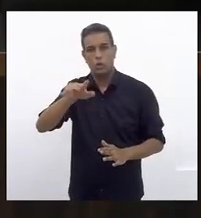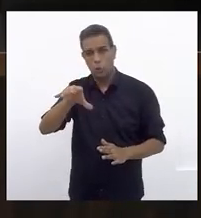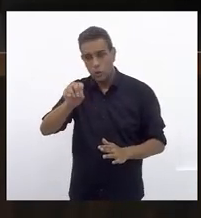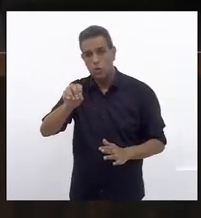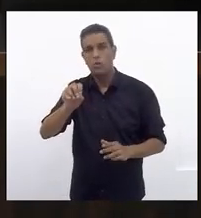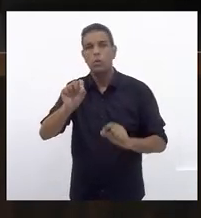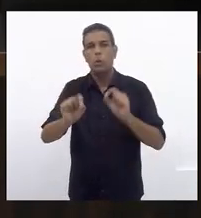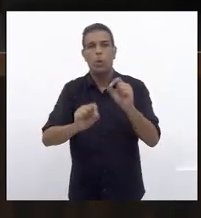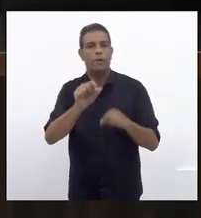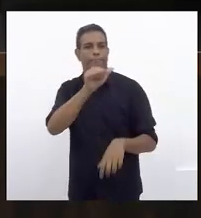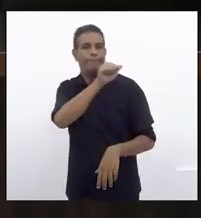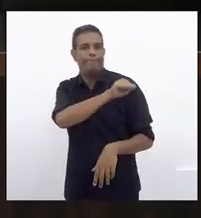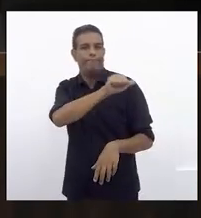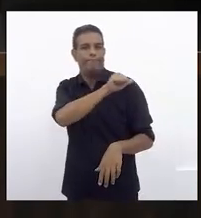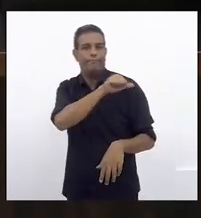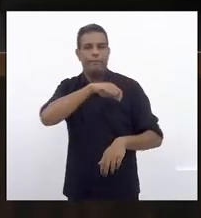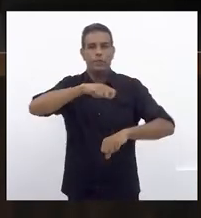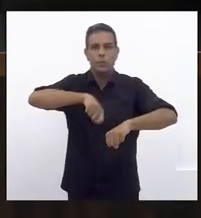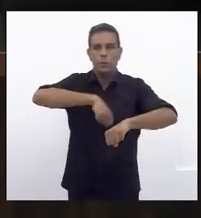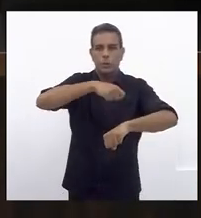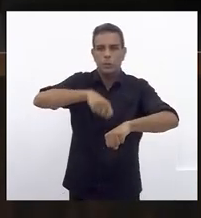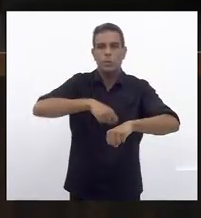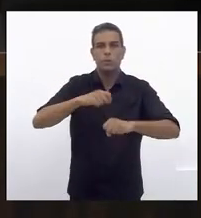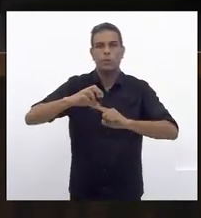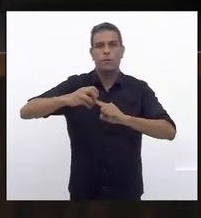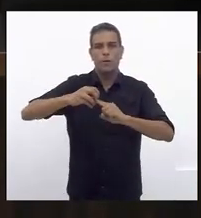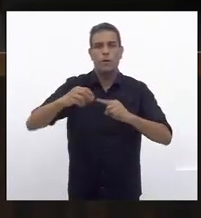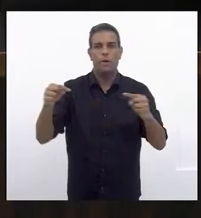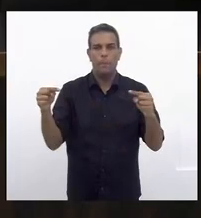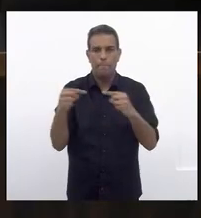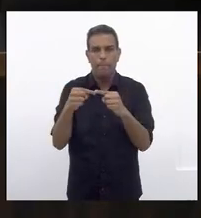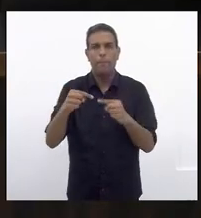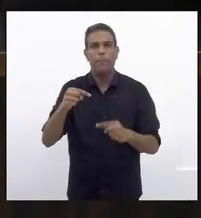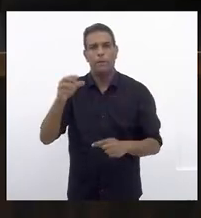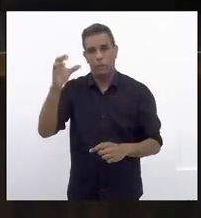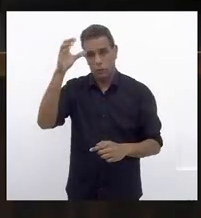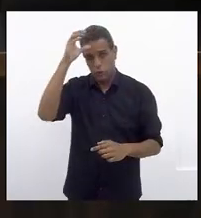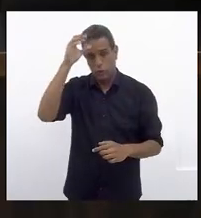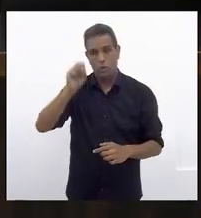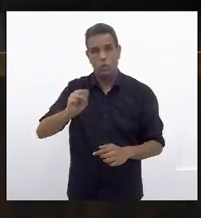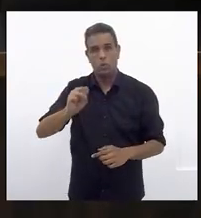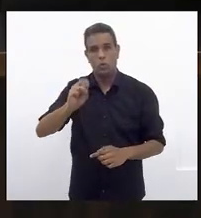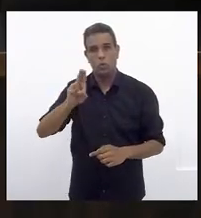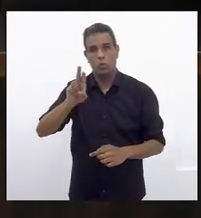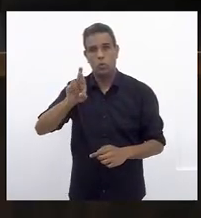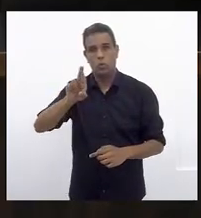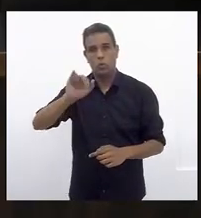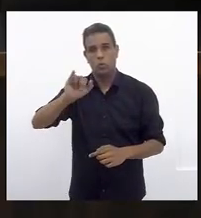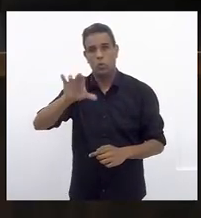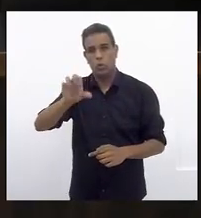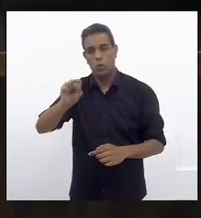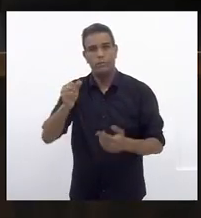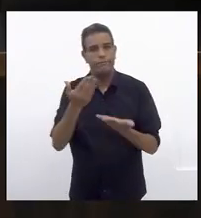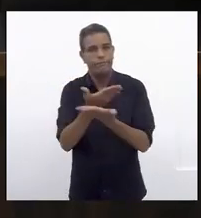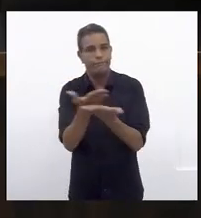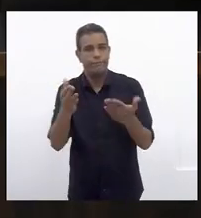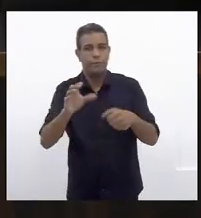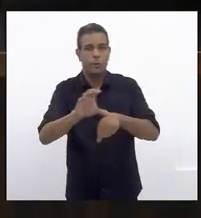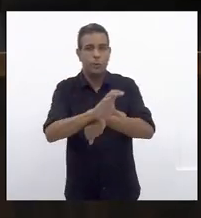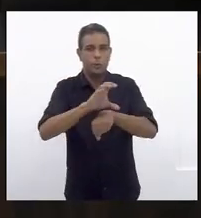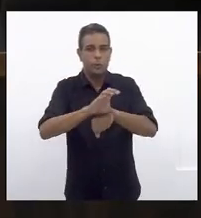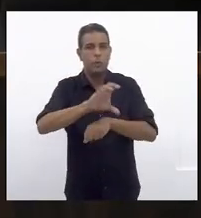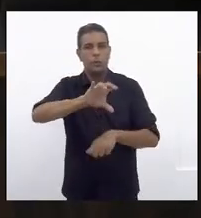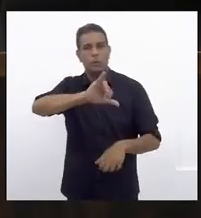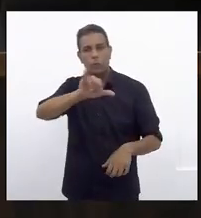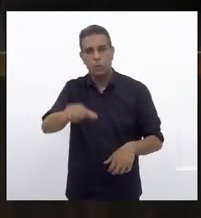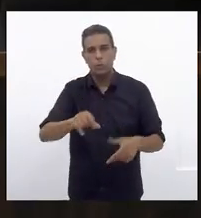Estado do Rio de Janeiro, feijoada da tia Surica. Me dá lá, Luiz. Tem sete. Pendente pareceres das comissões de Constituição, Justiça,